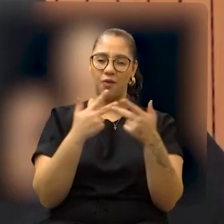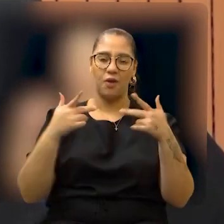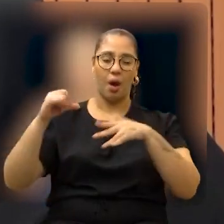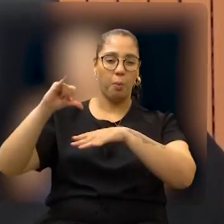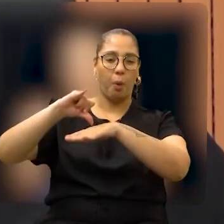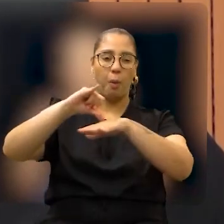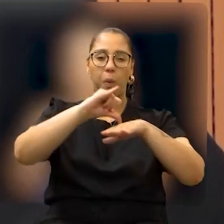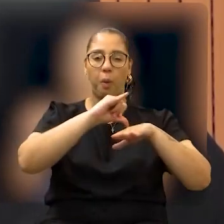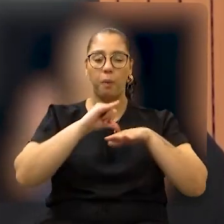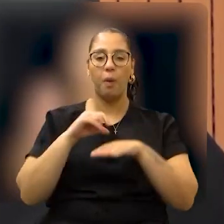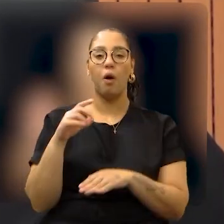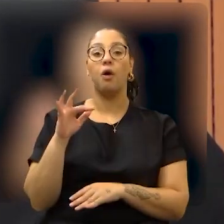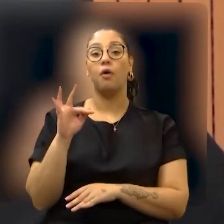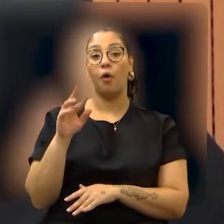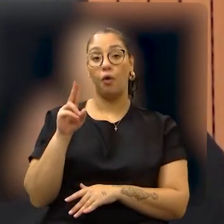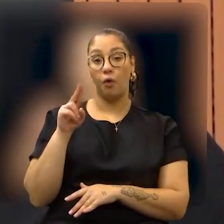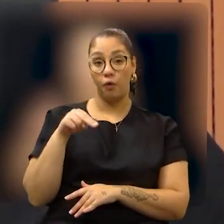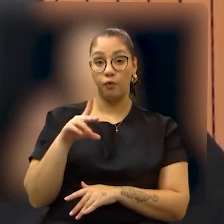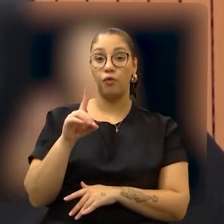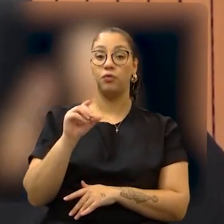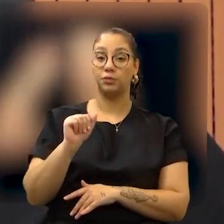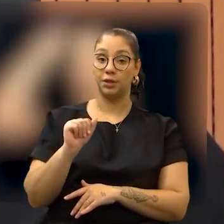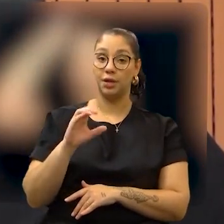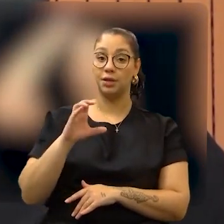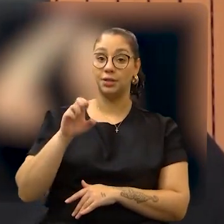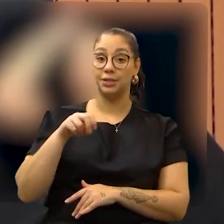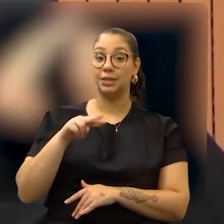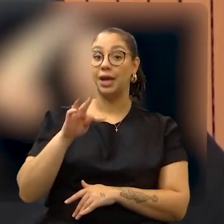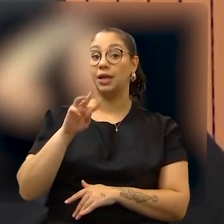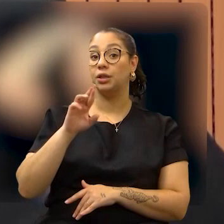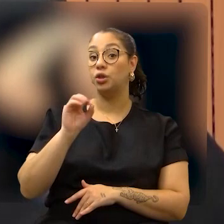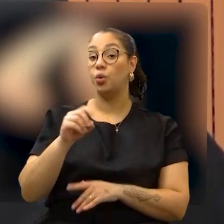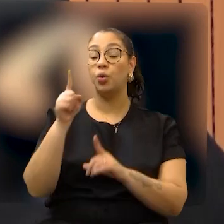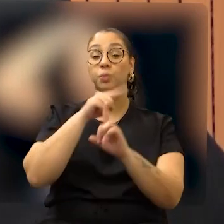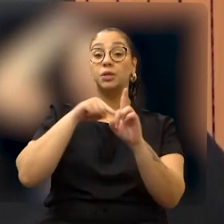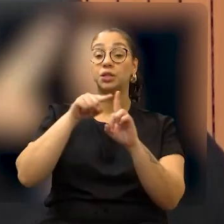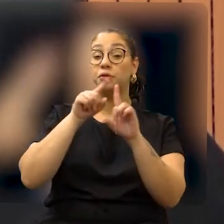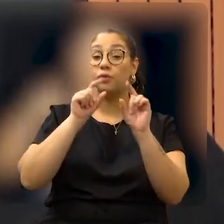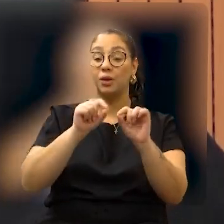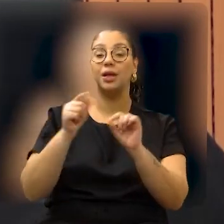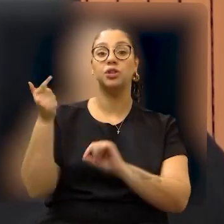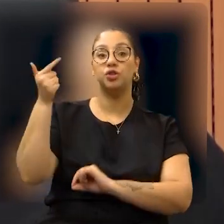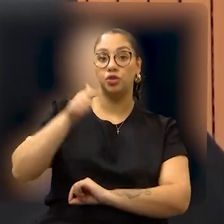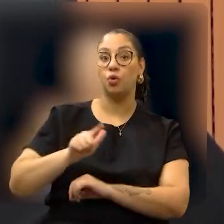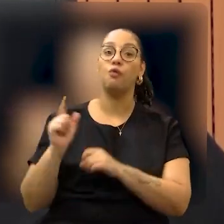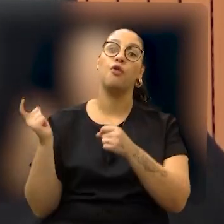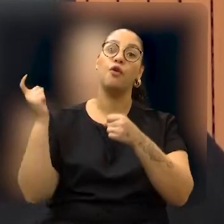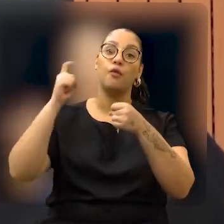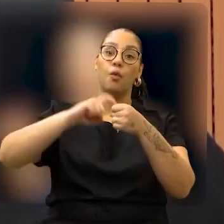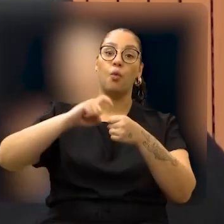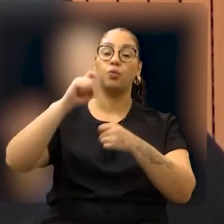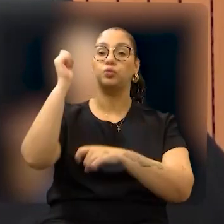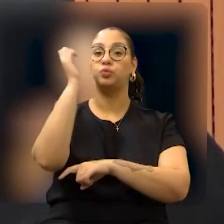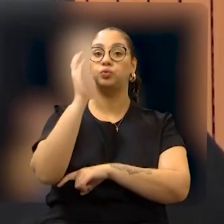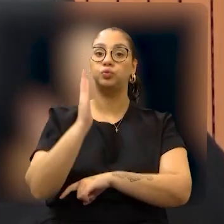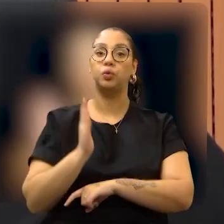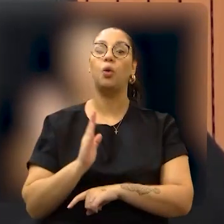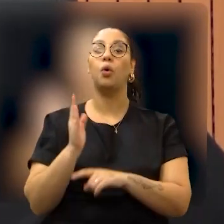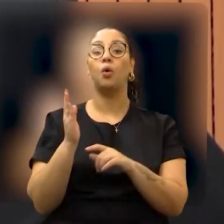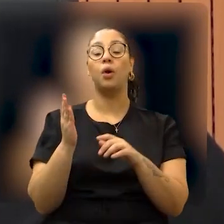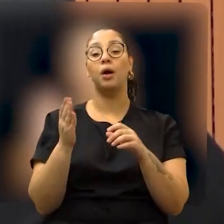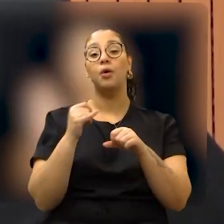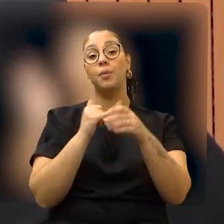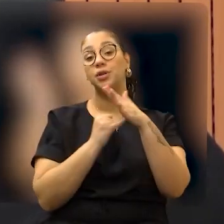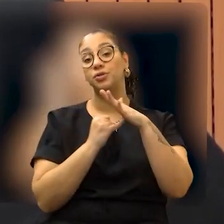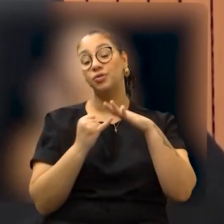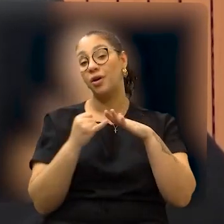muitas unidades da Fundacentro pelo Brasil e a gente está na difícil tarefa de, neste momento, ajudar a reerguer nacionalmente uma